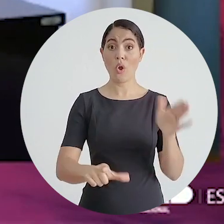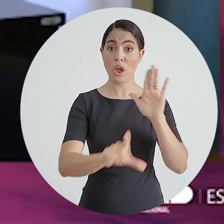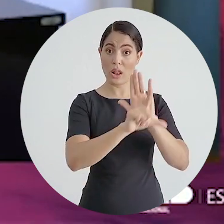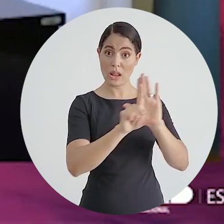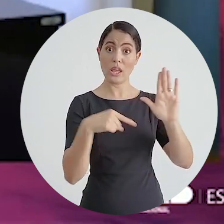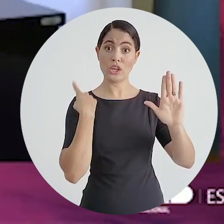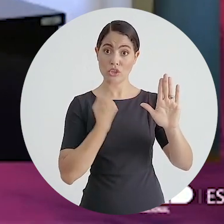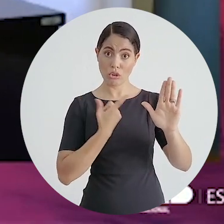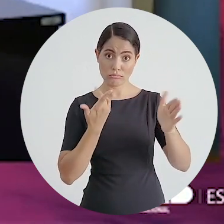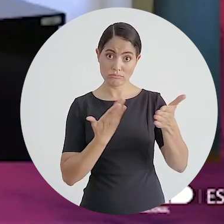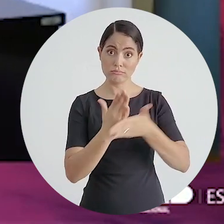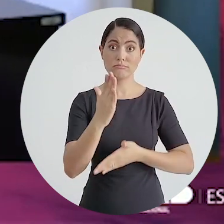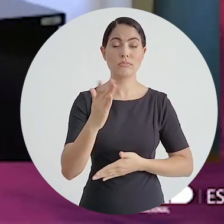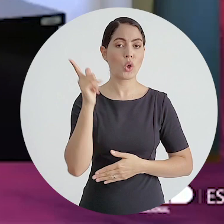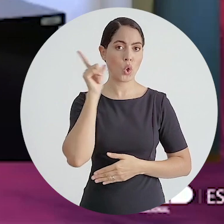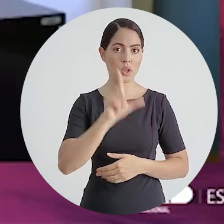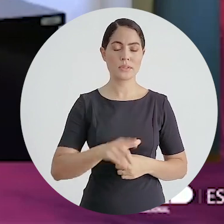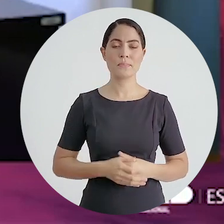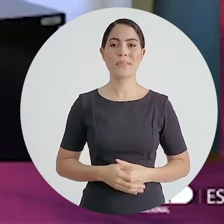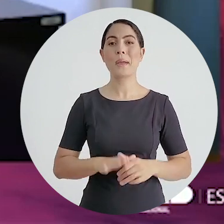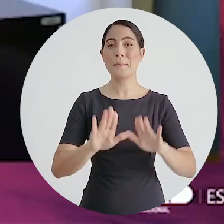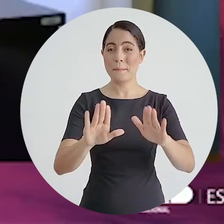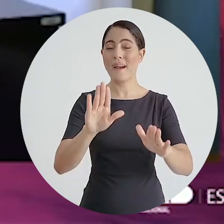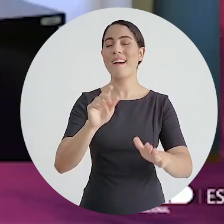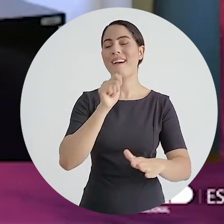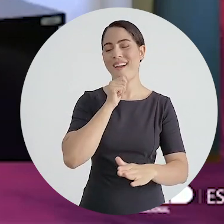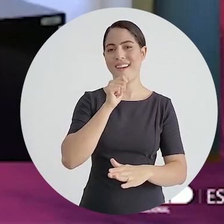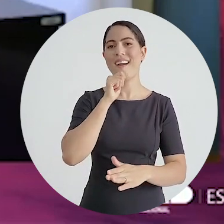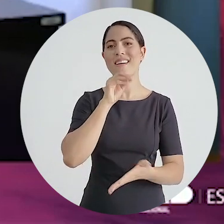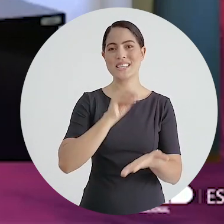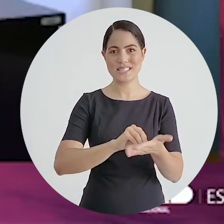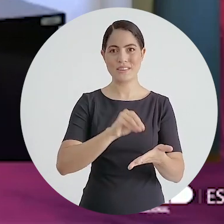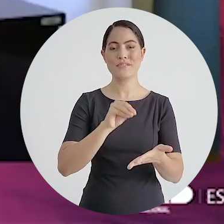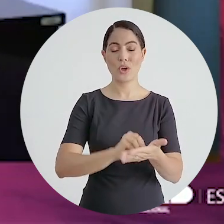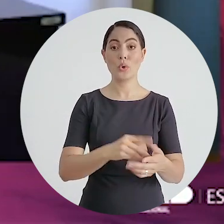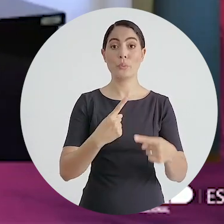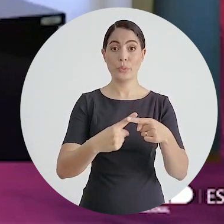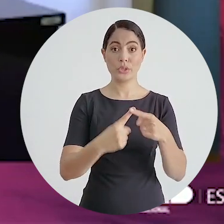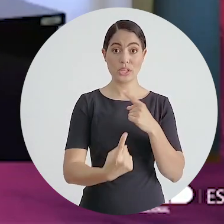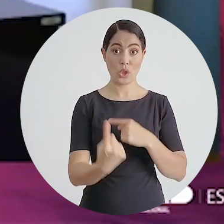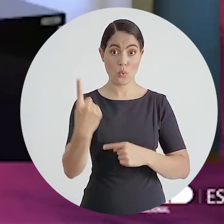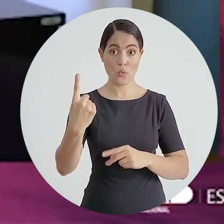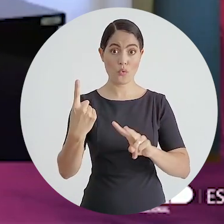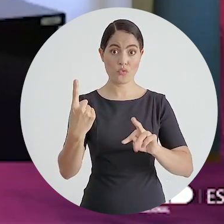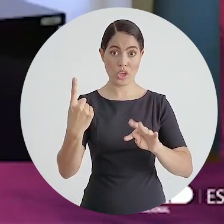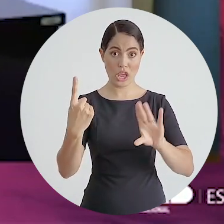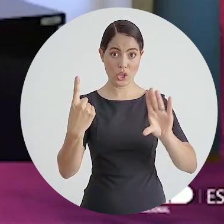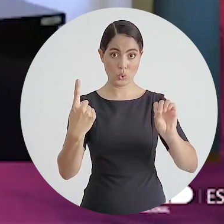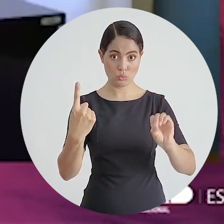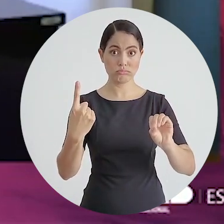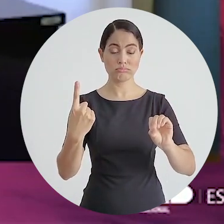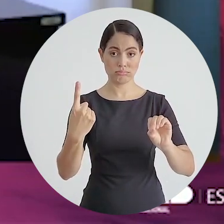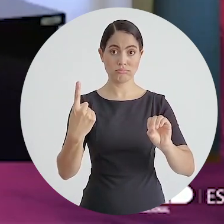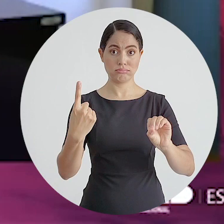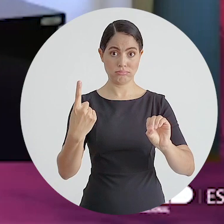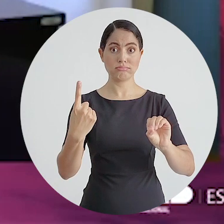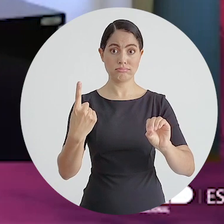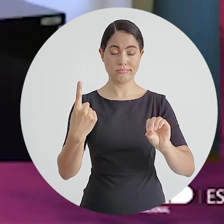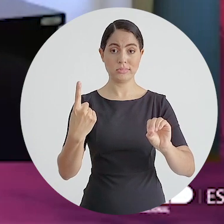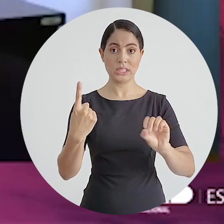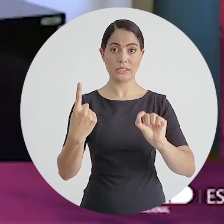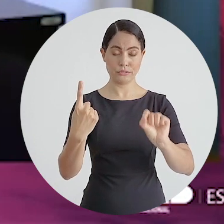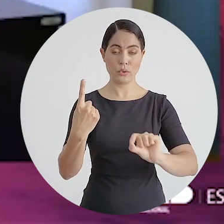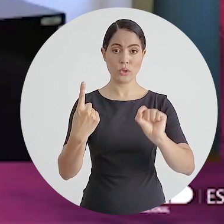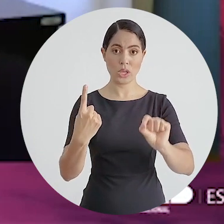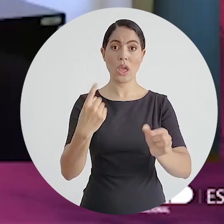atual lei que nós temos hoje. Nós temos ainda pendente aí a avaliação de um veto muito importante